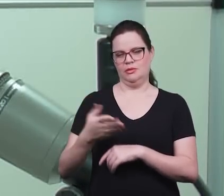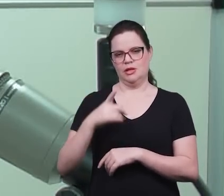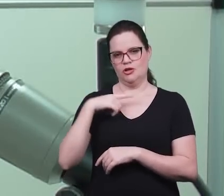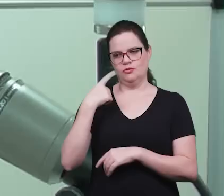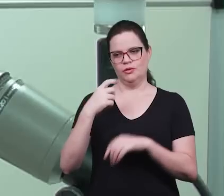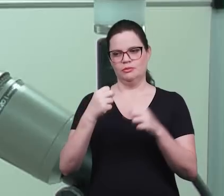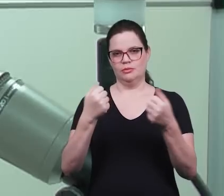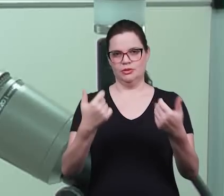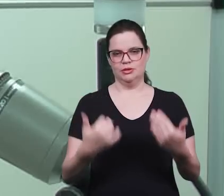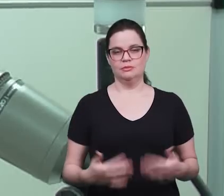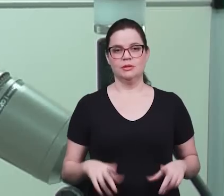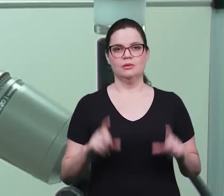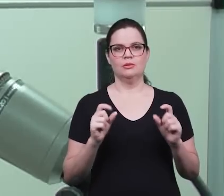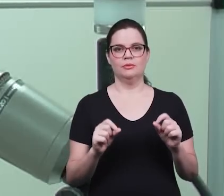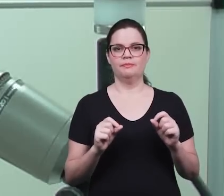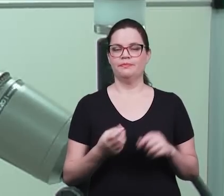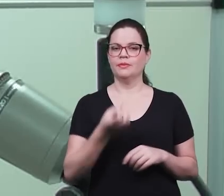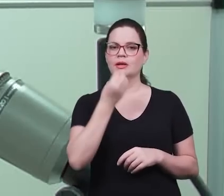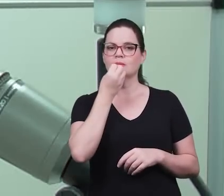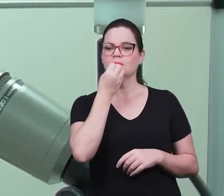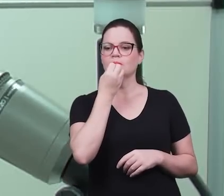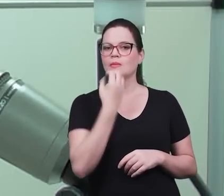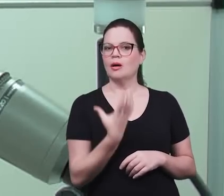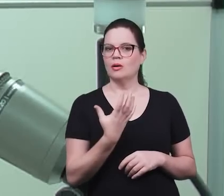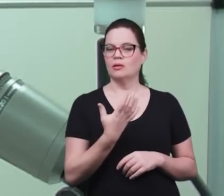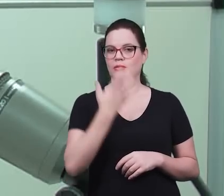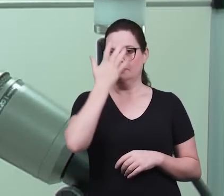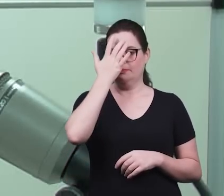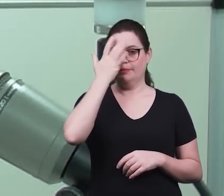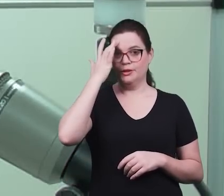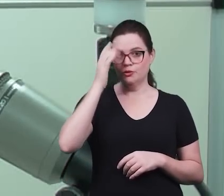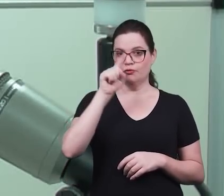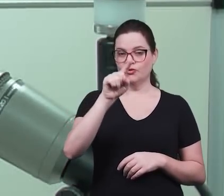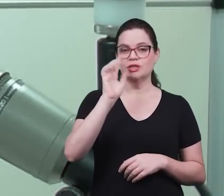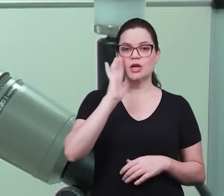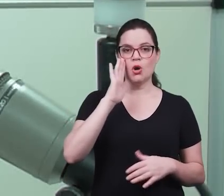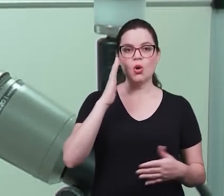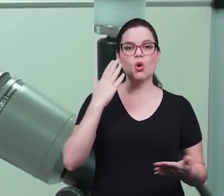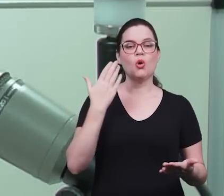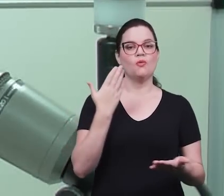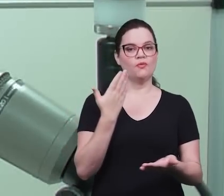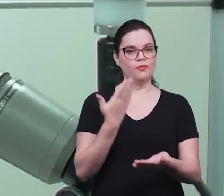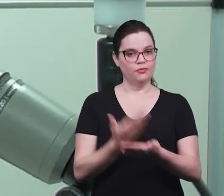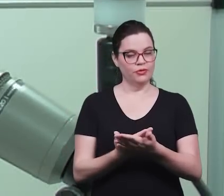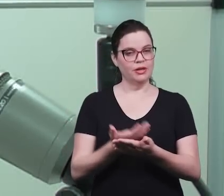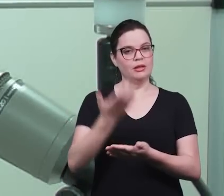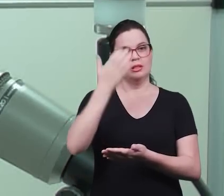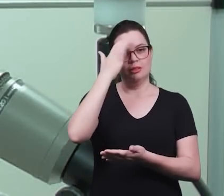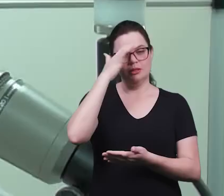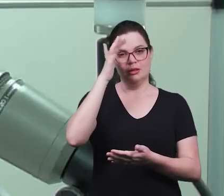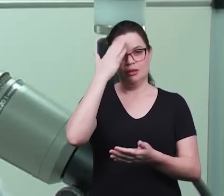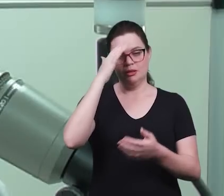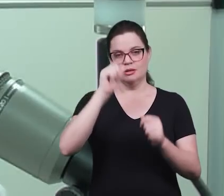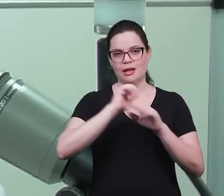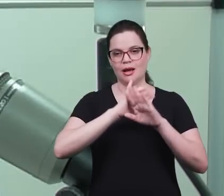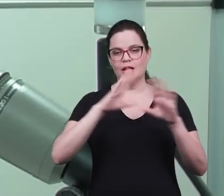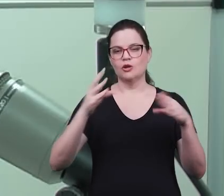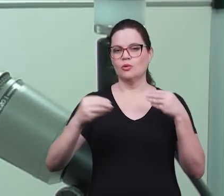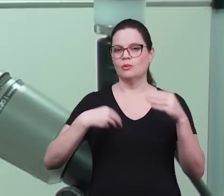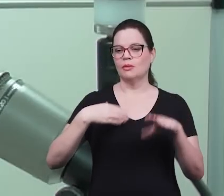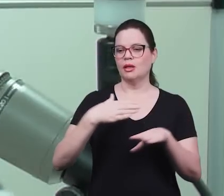você ter alguém da mais absoluta confiança, que entenda como é que você entra,